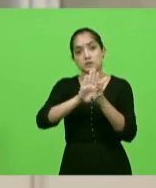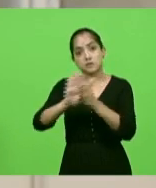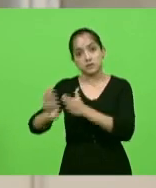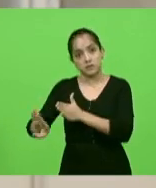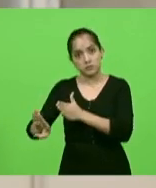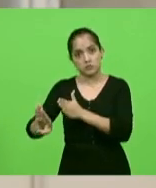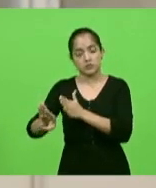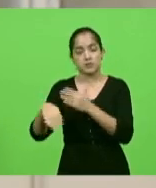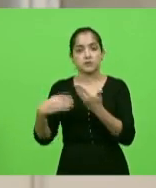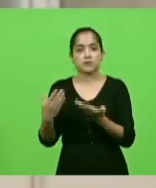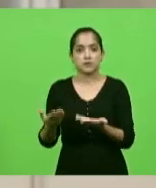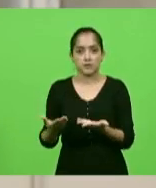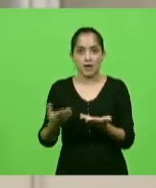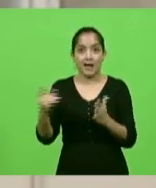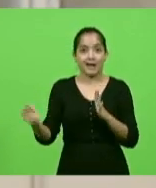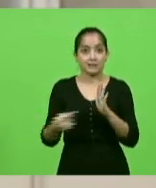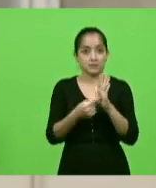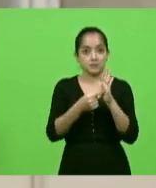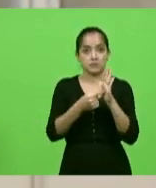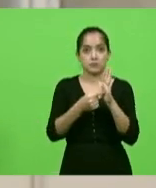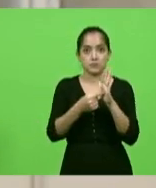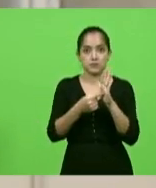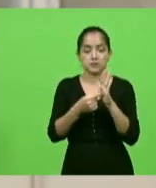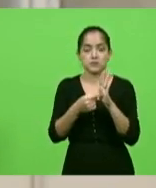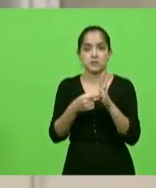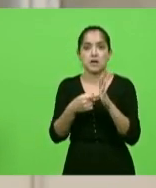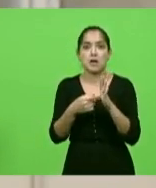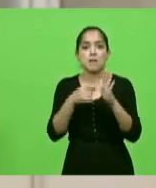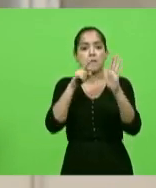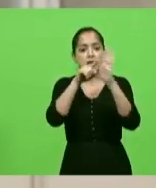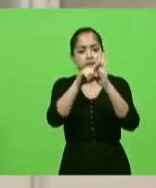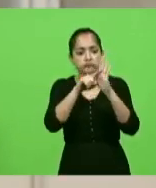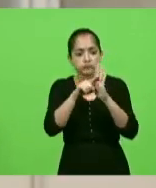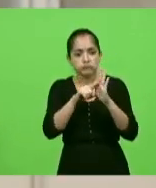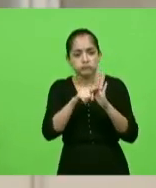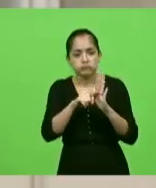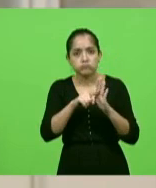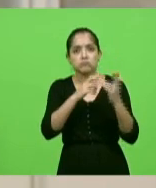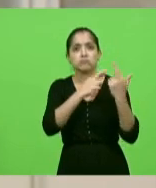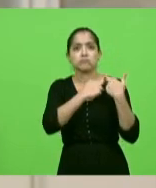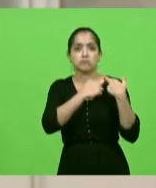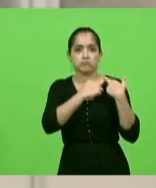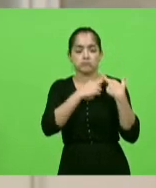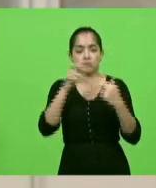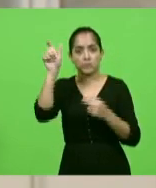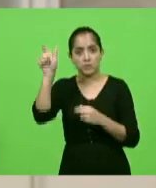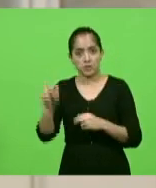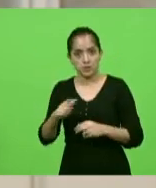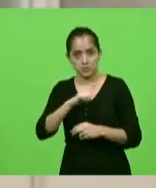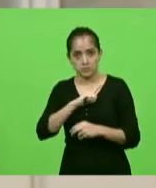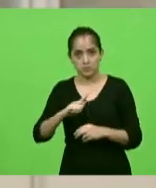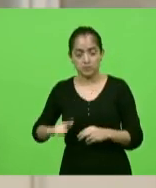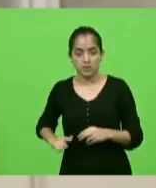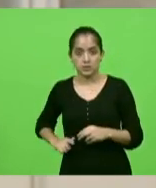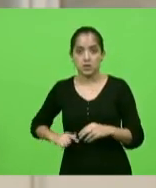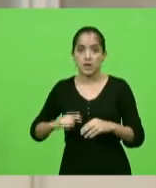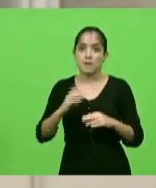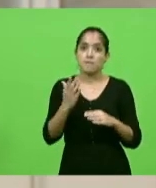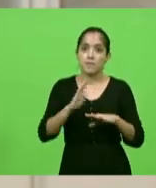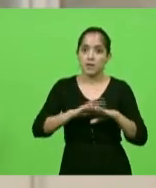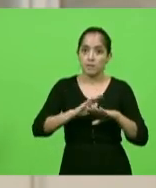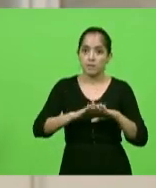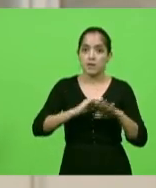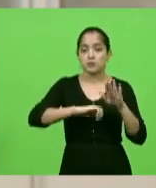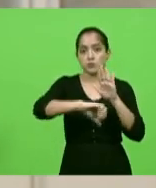rejeitar de plano a denúncia para se apurar a responsabilidade do governador pela